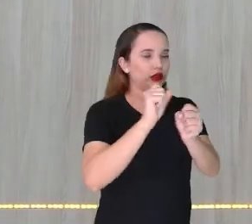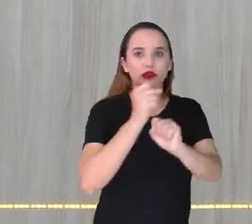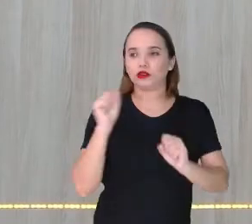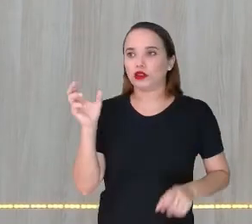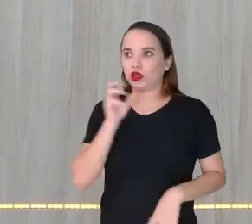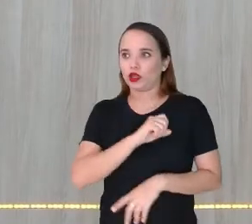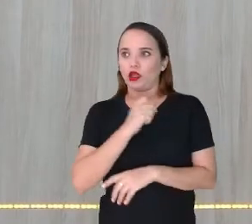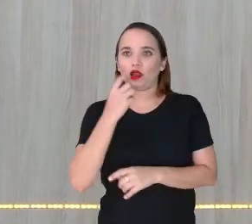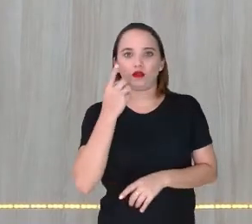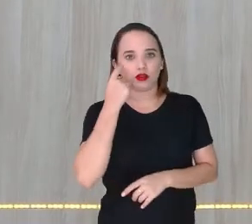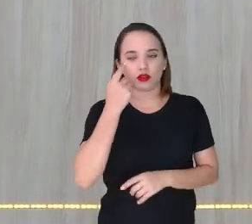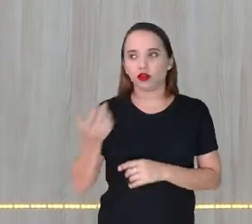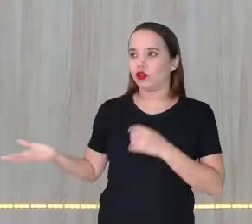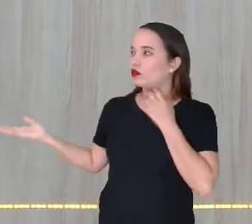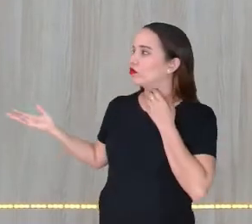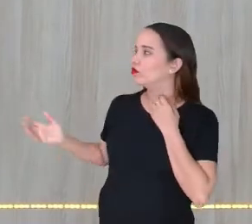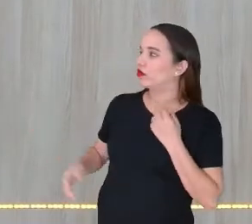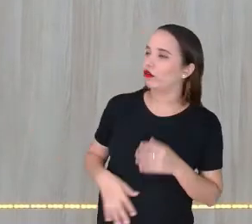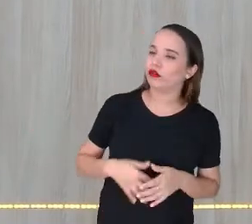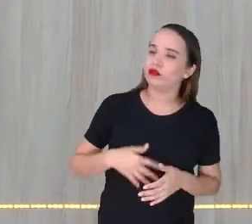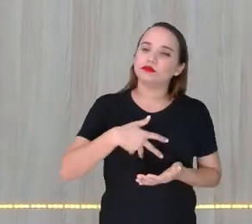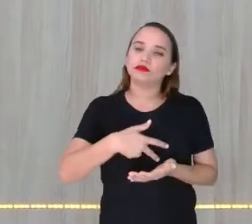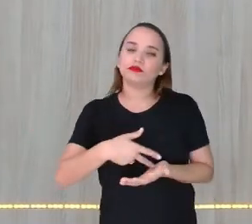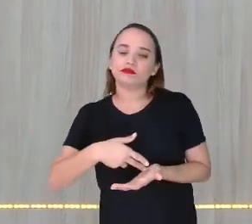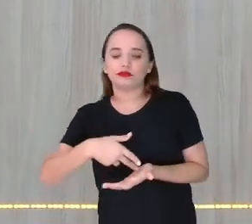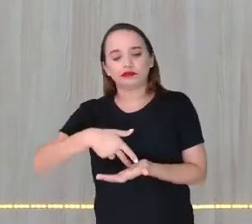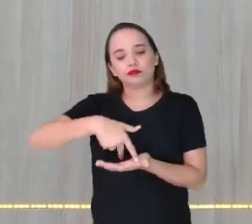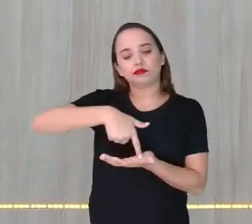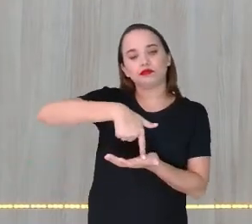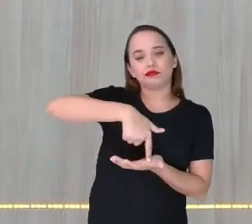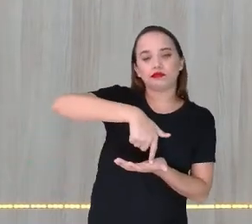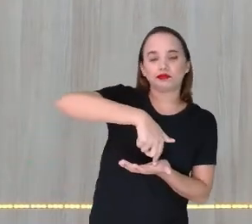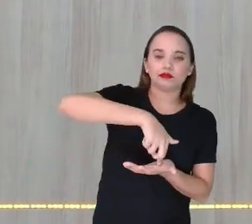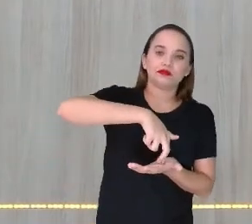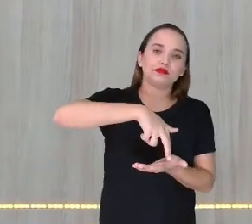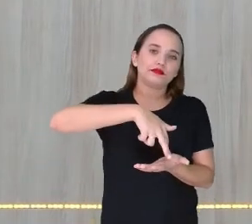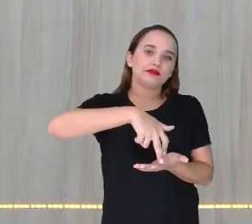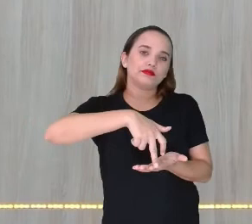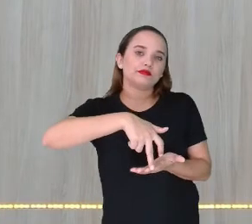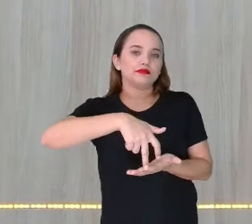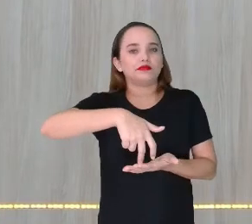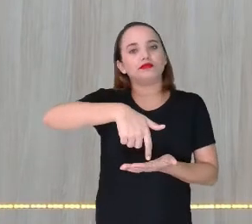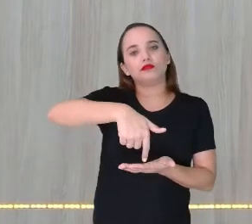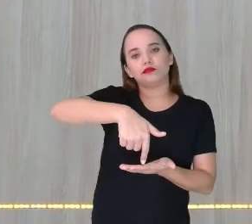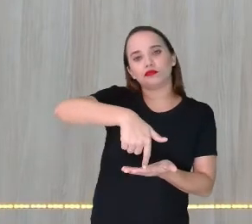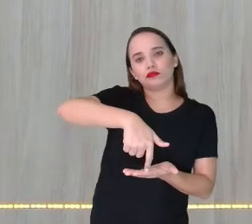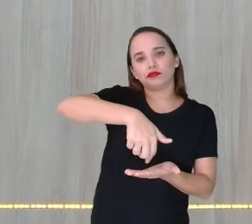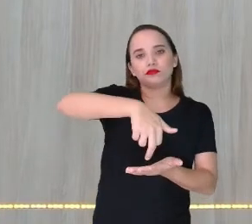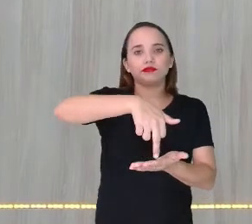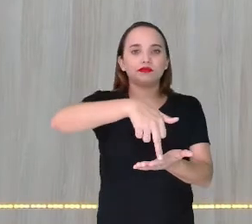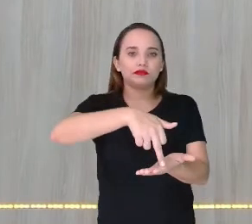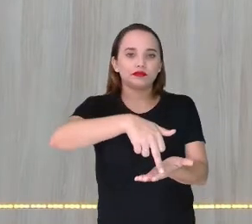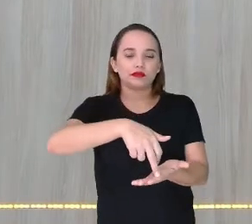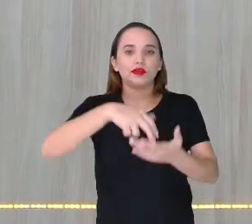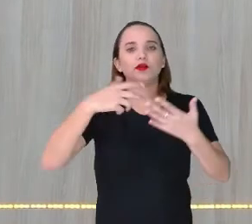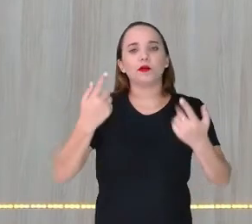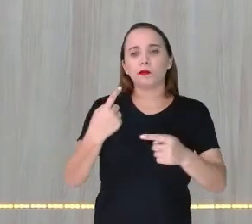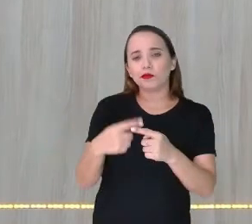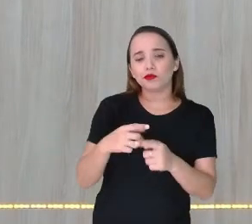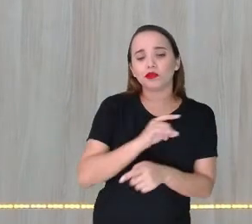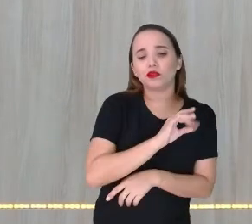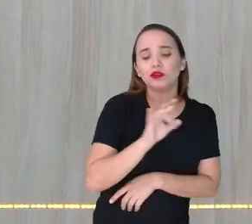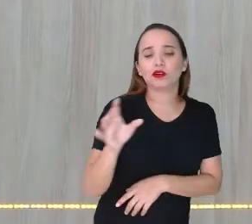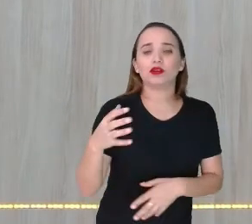assim, ó, bem devagar. Porque cada uma tem ali a sua personalidade, né, a sua rotina, a sua